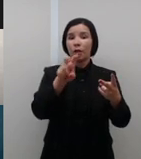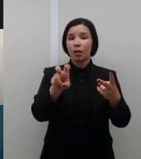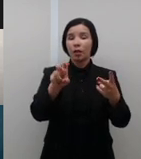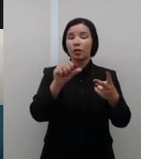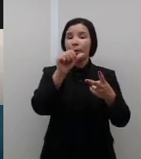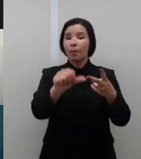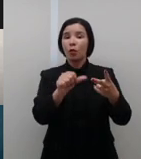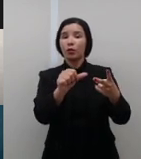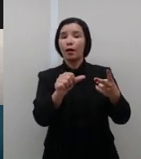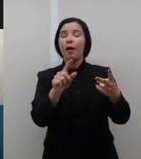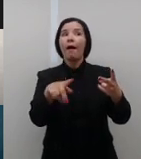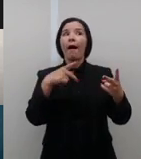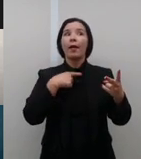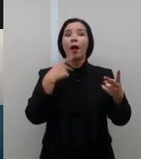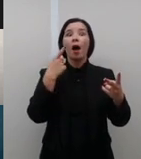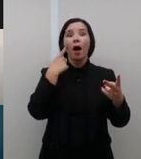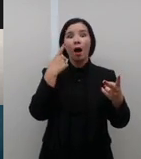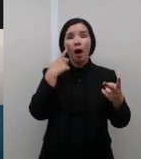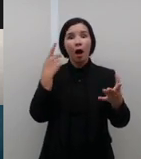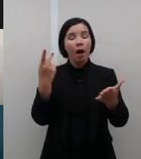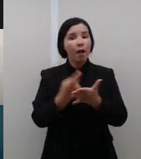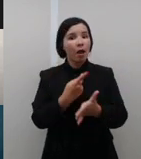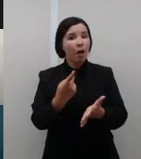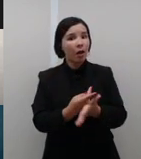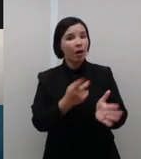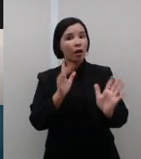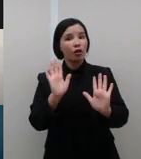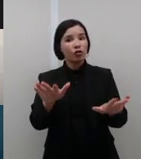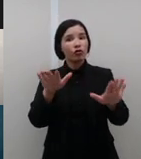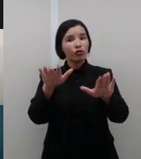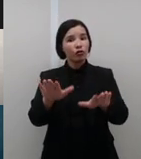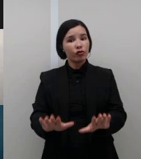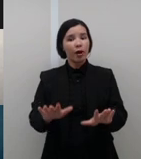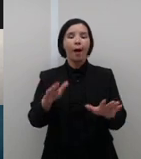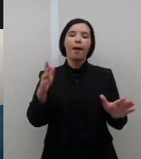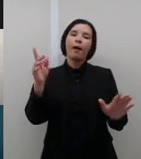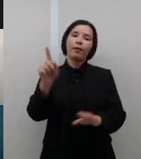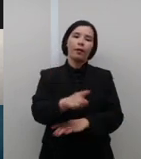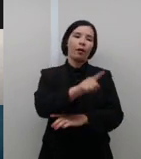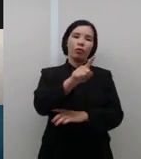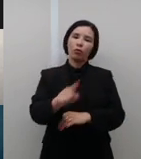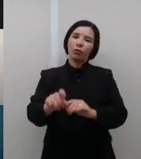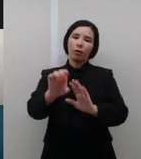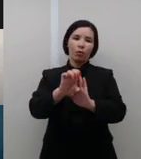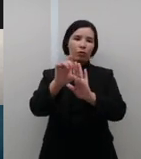eu já tinha fixado, eu não posso fixar novamente. E aí vai e anula o edital